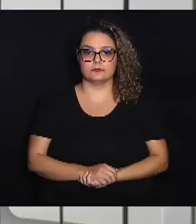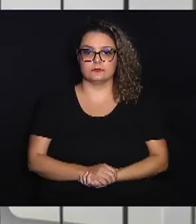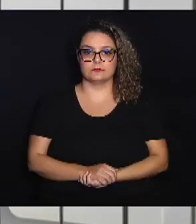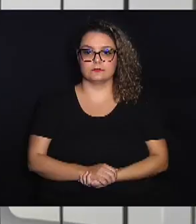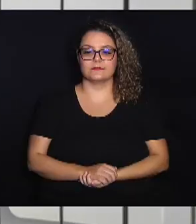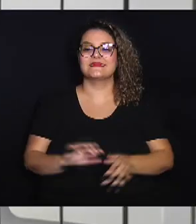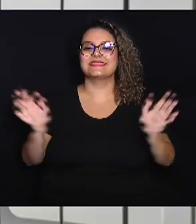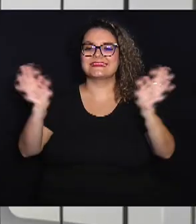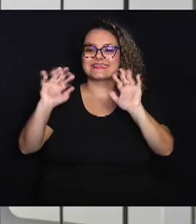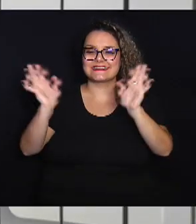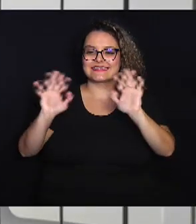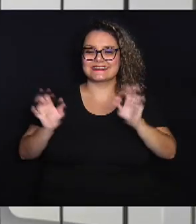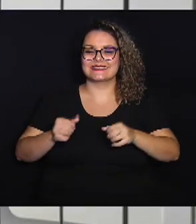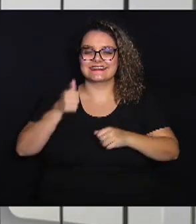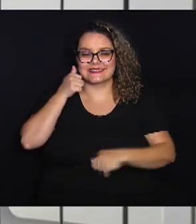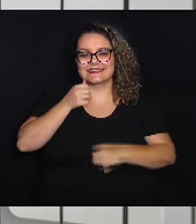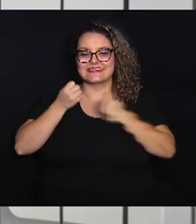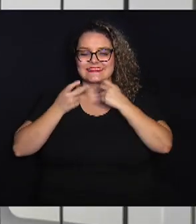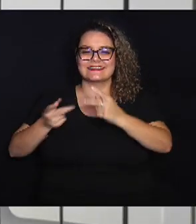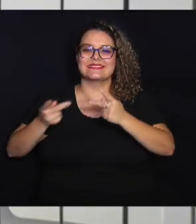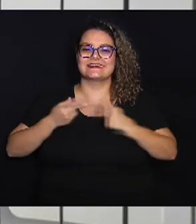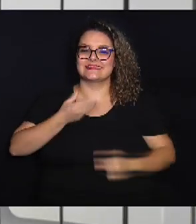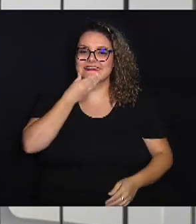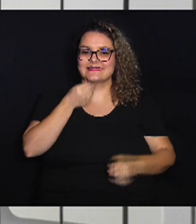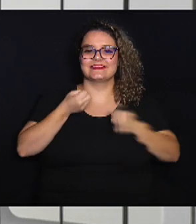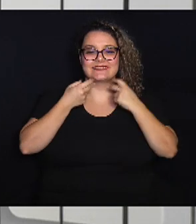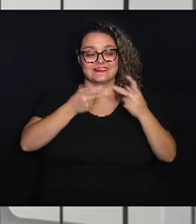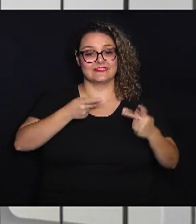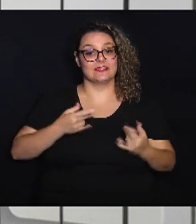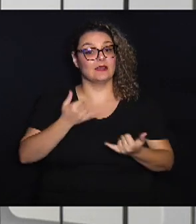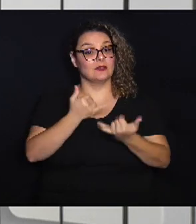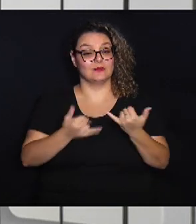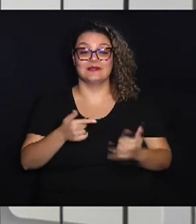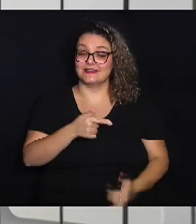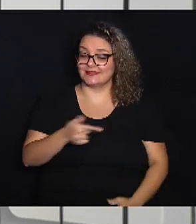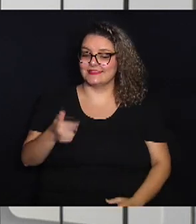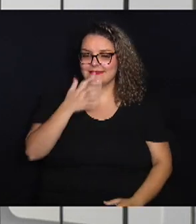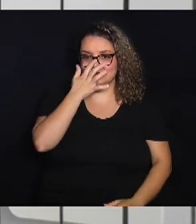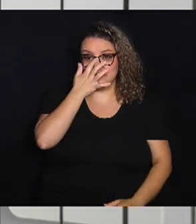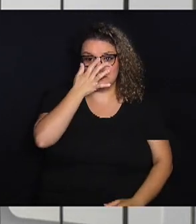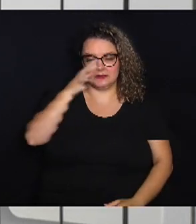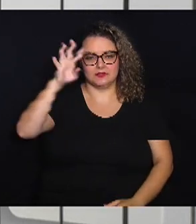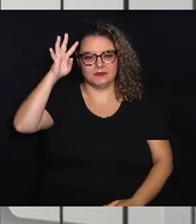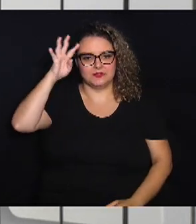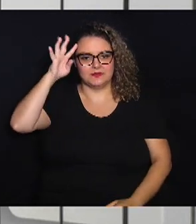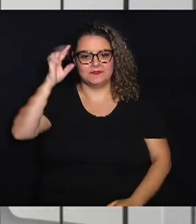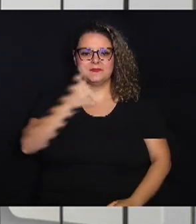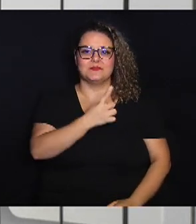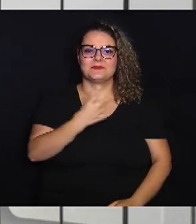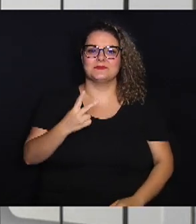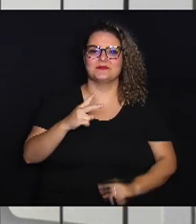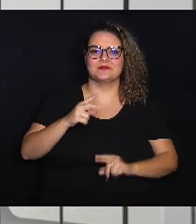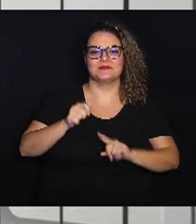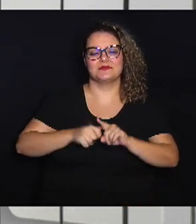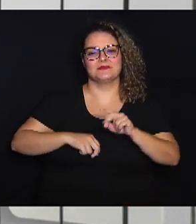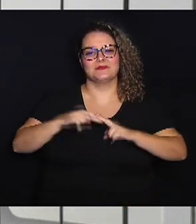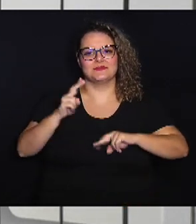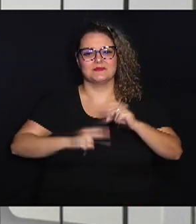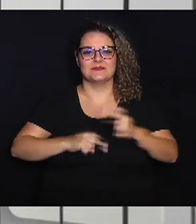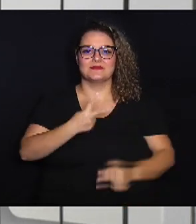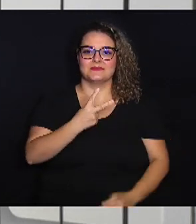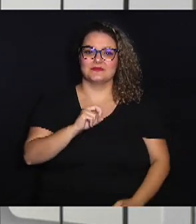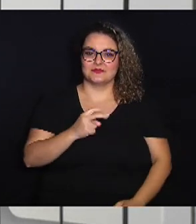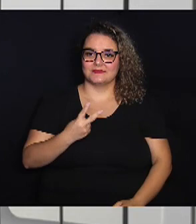Olá, seja bem-vinda, seja bem-vindo. Chegamos ao meio da semana, quarta-feira, 12 de junho de